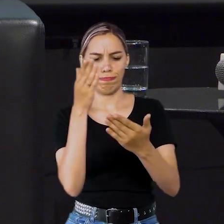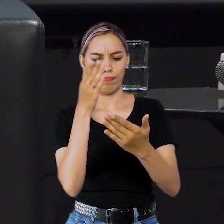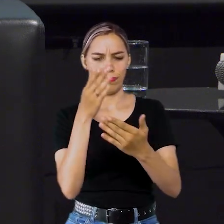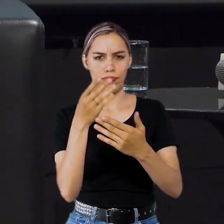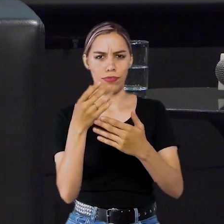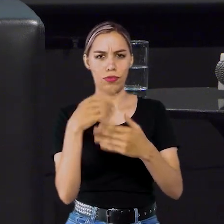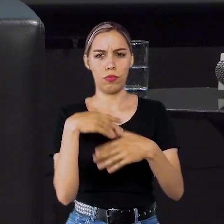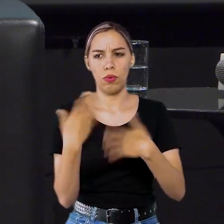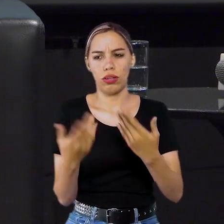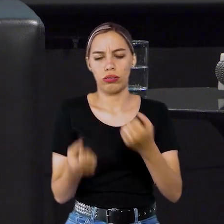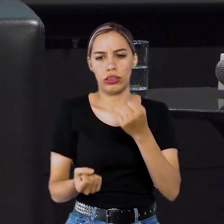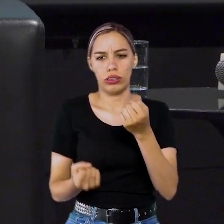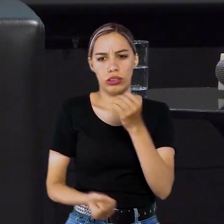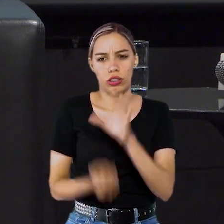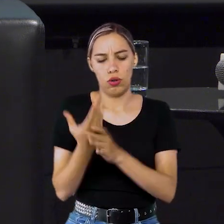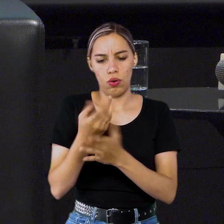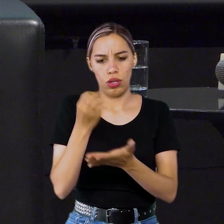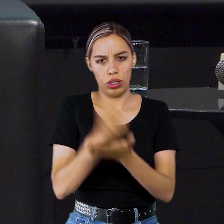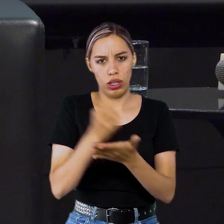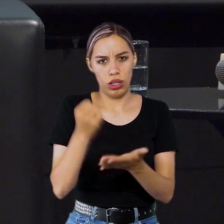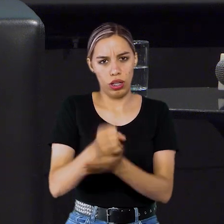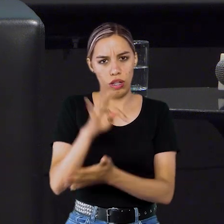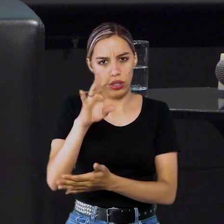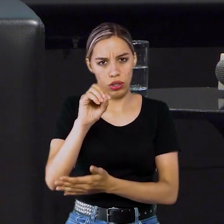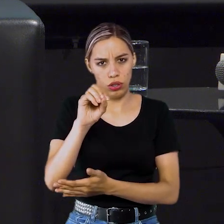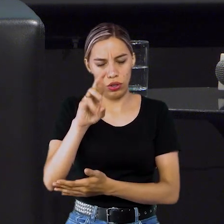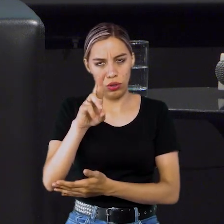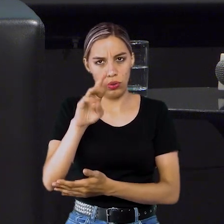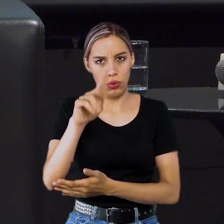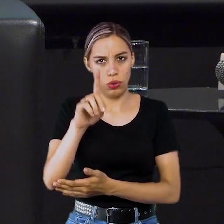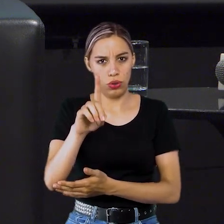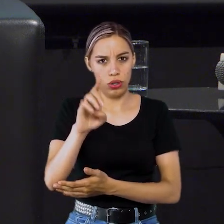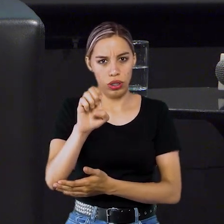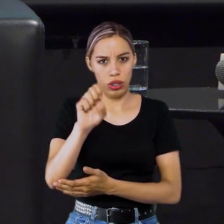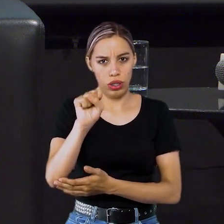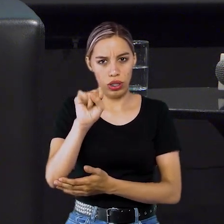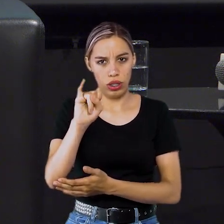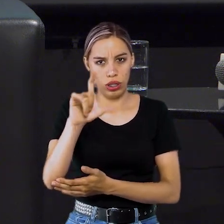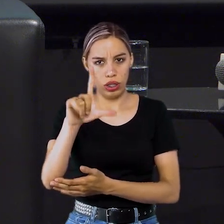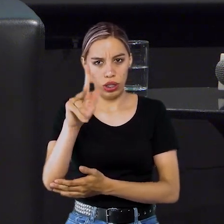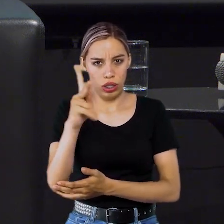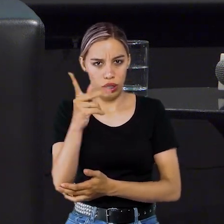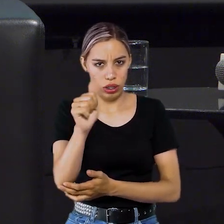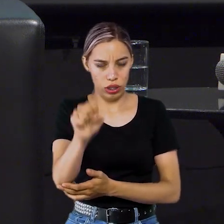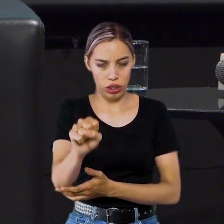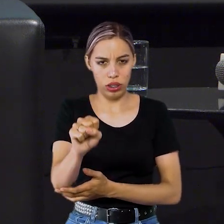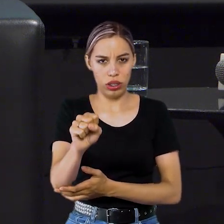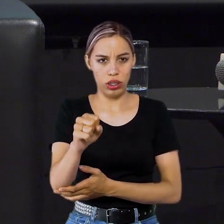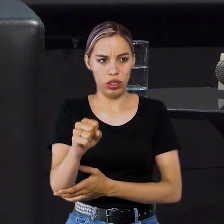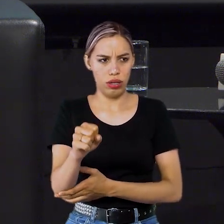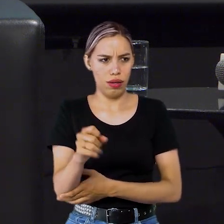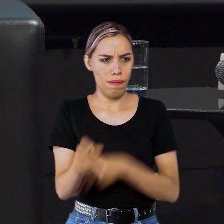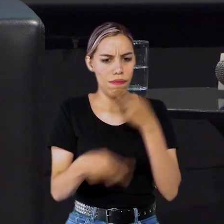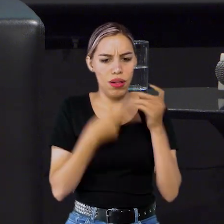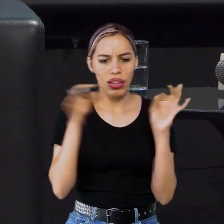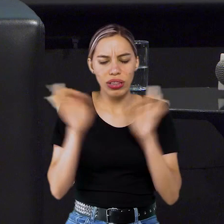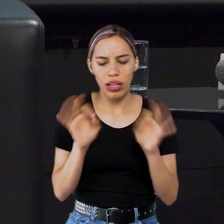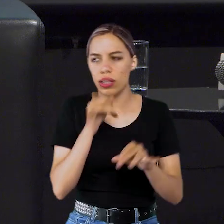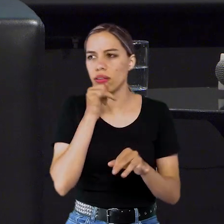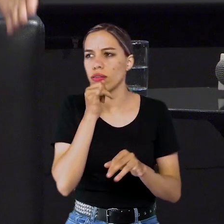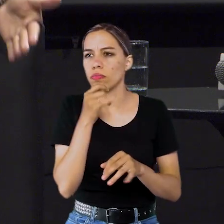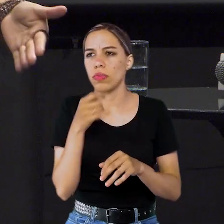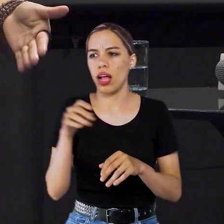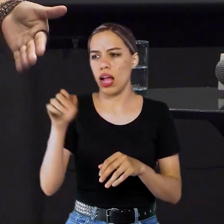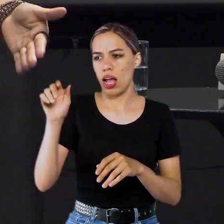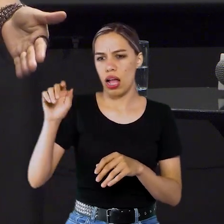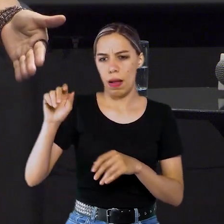divisões geográficas dos mapas que hoje existem, é um rio que separa a Argentina do Brasil. Você